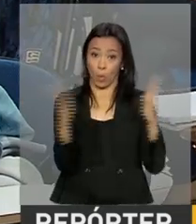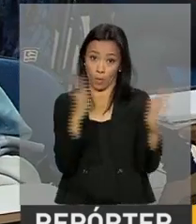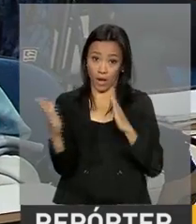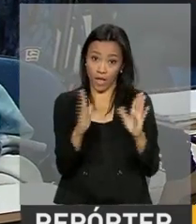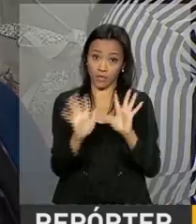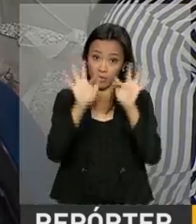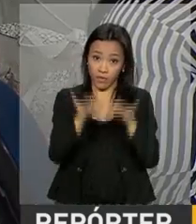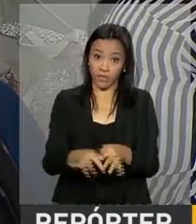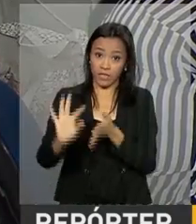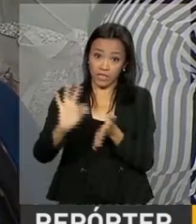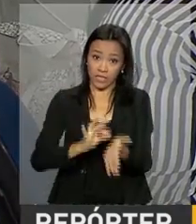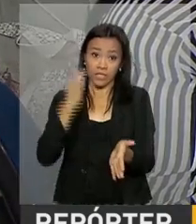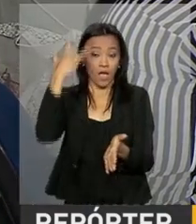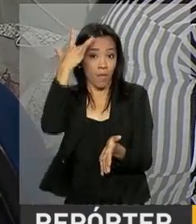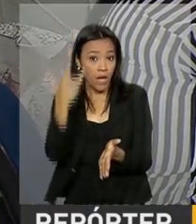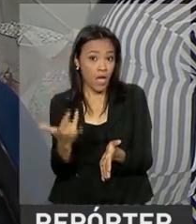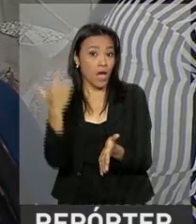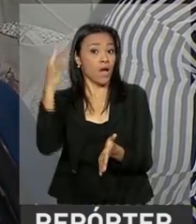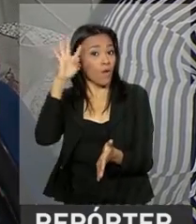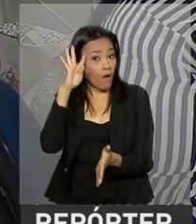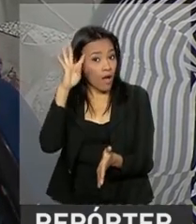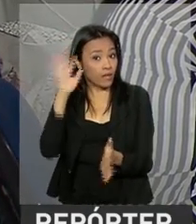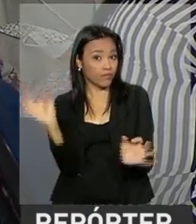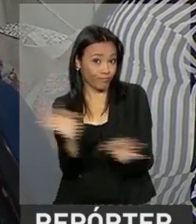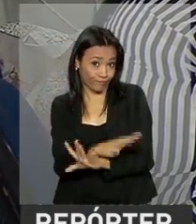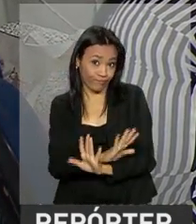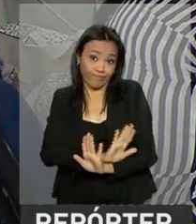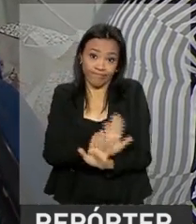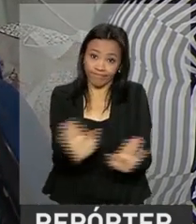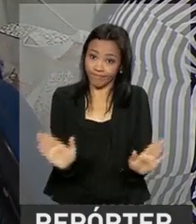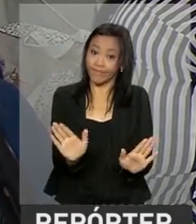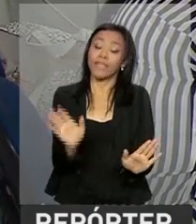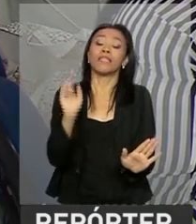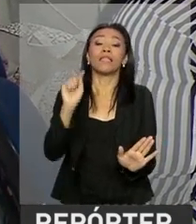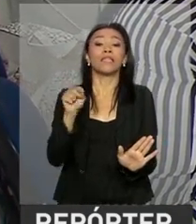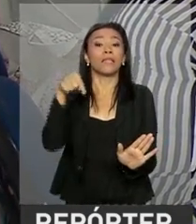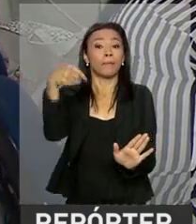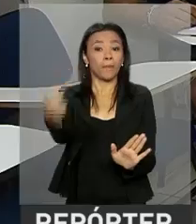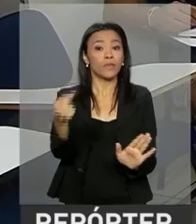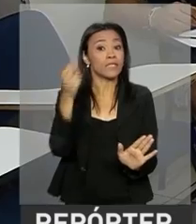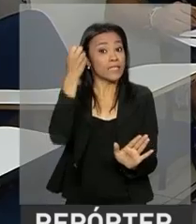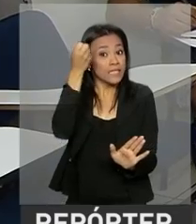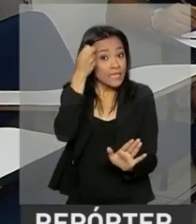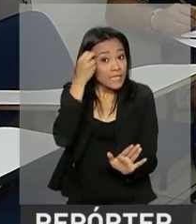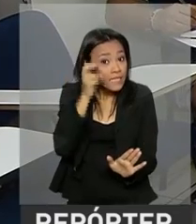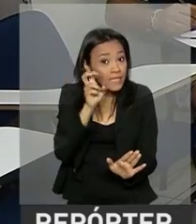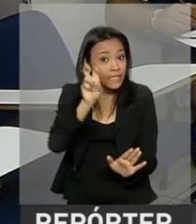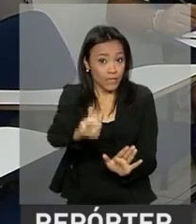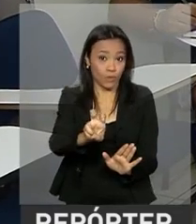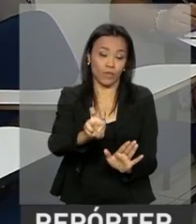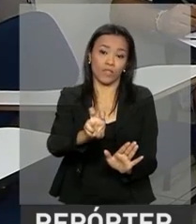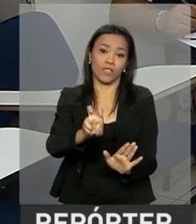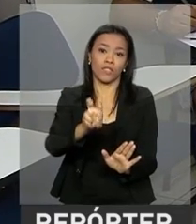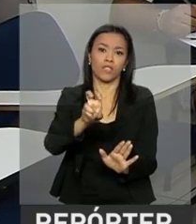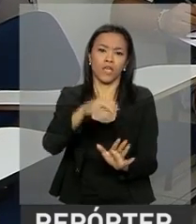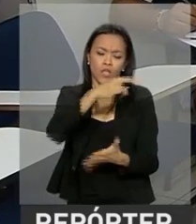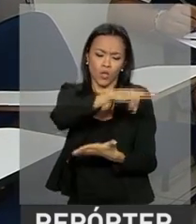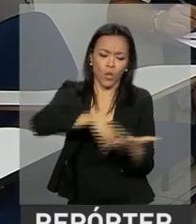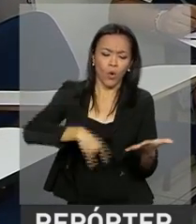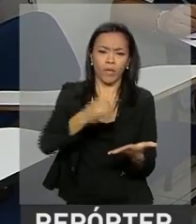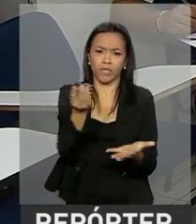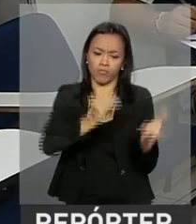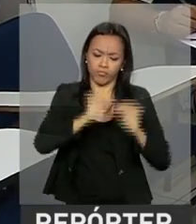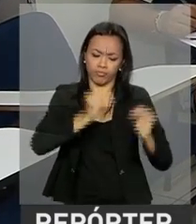a inscrição termina amanhã, quarta-feira, e depois disso o estudante terá 5 dias úteis para enviar a documentação